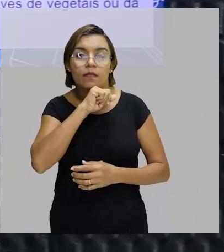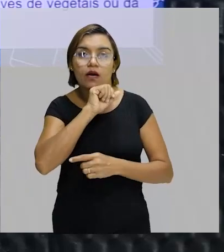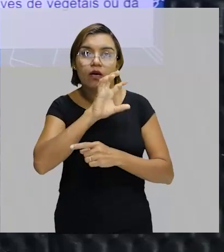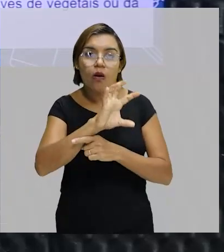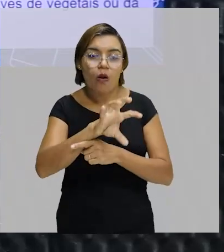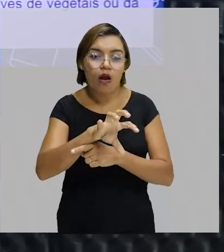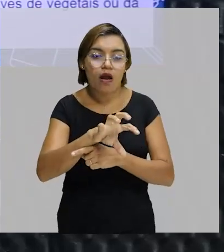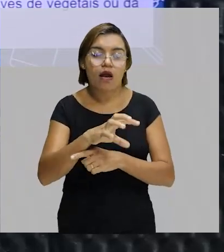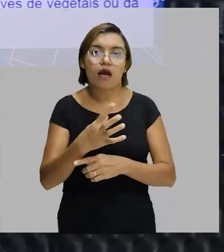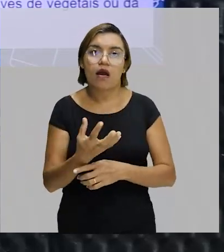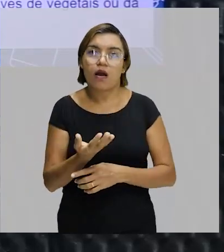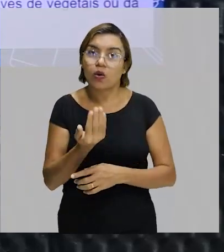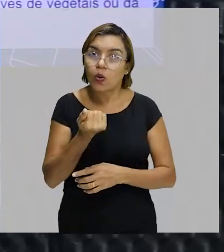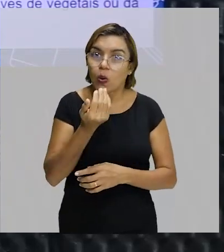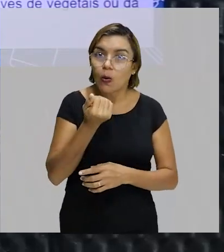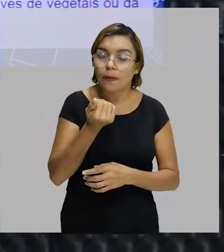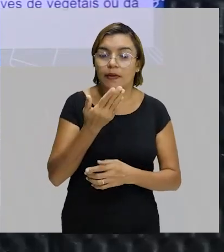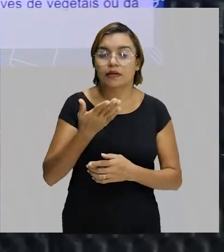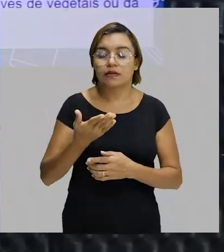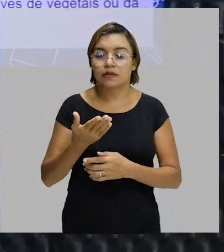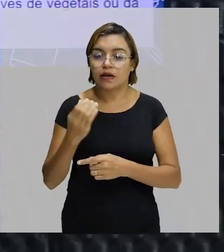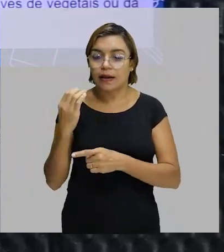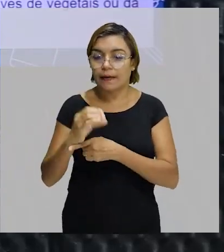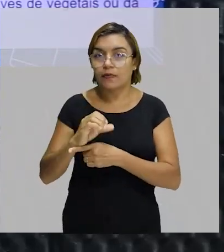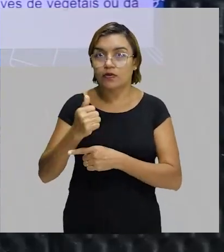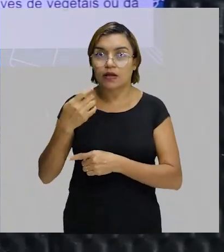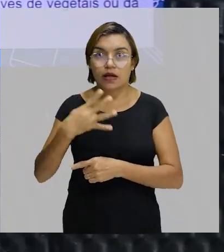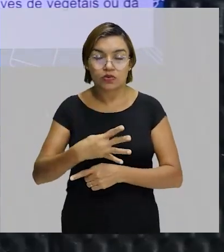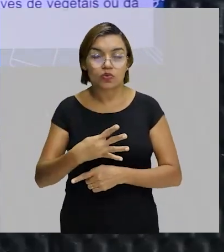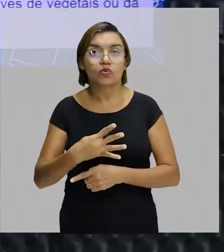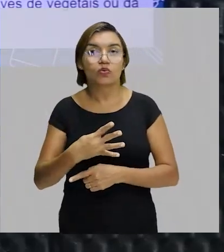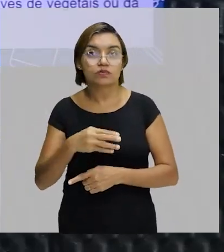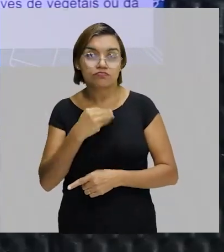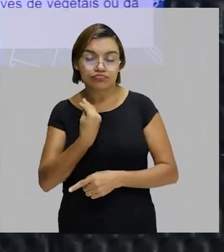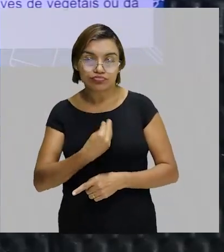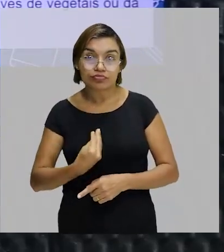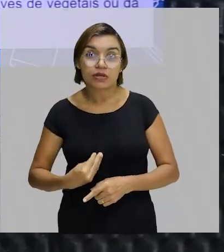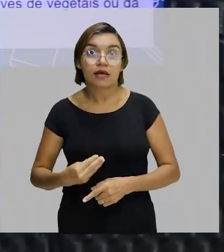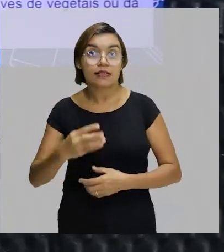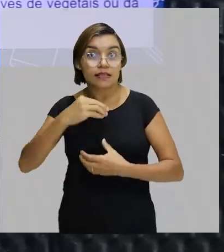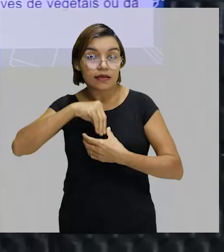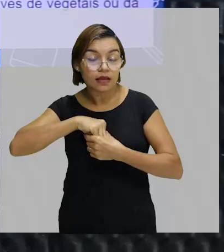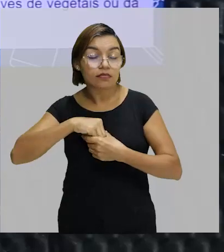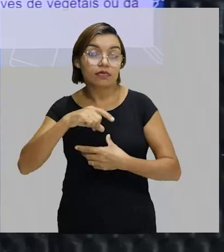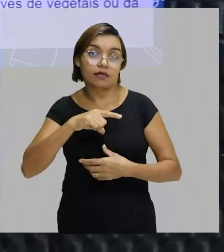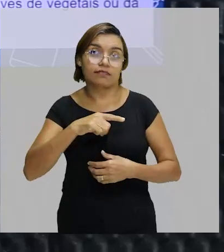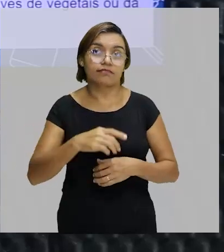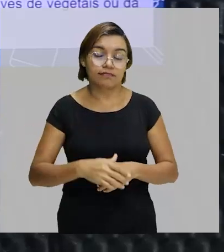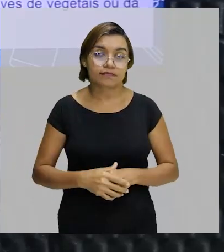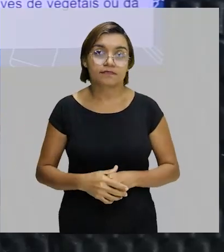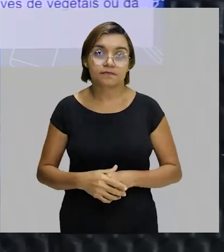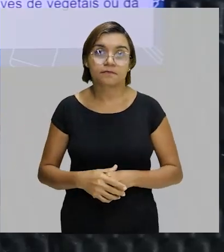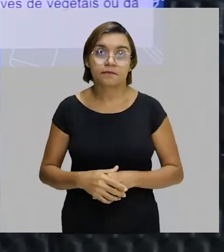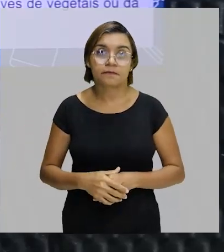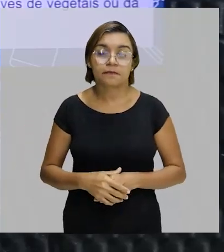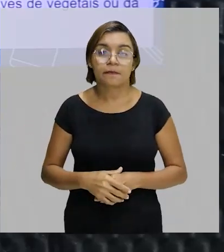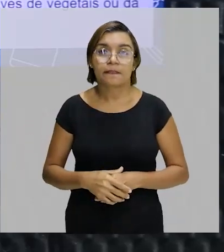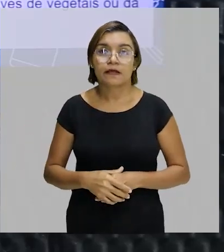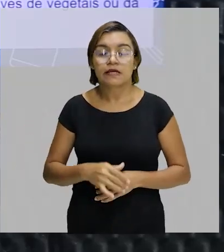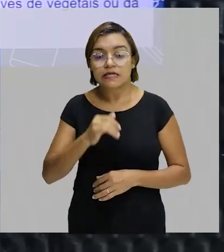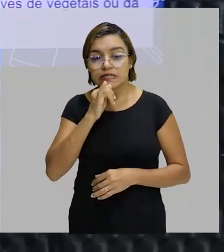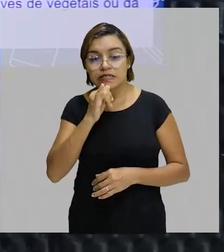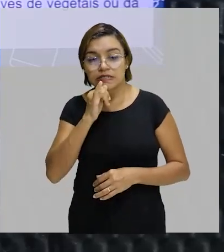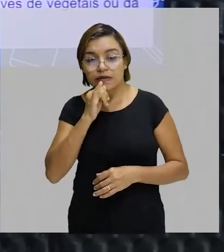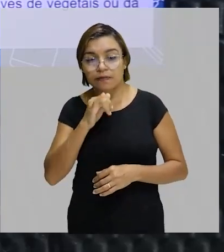alimentar dessa planta que tem carbono 14, ele vai ter o carbono 14, certo? Essa cadeia ela